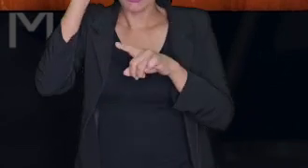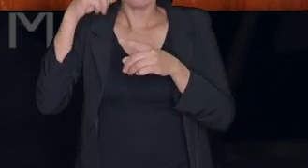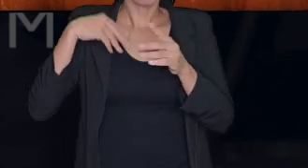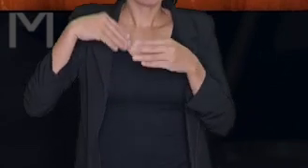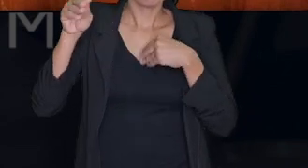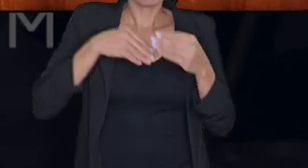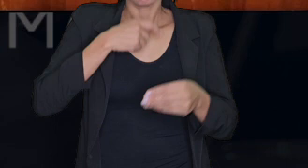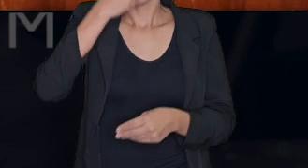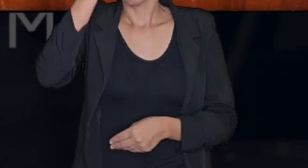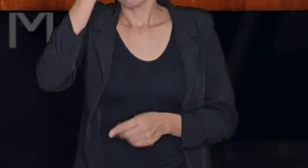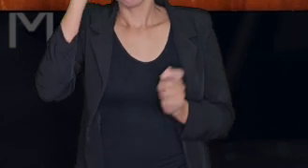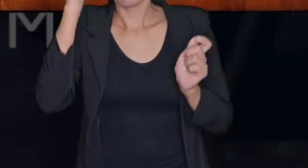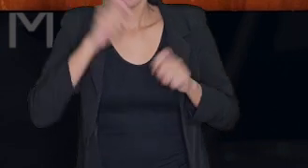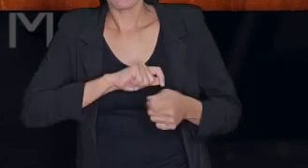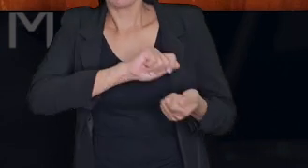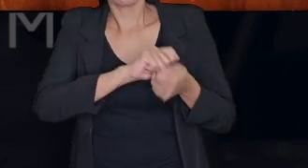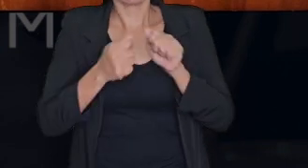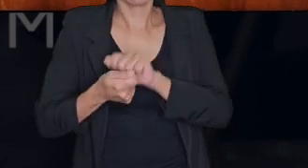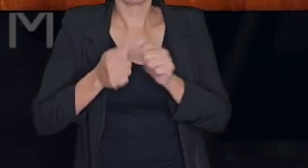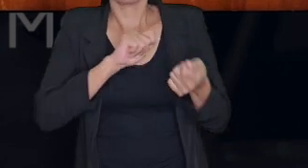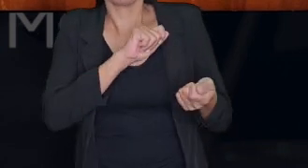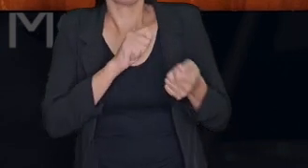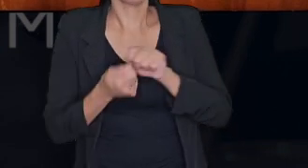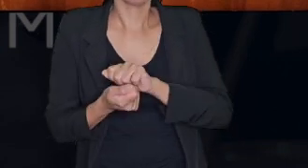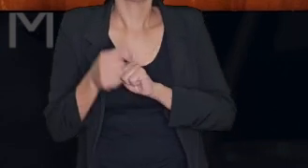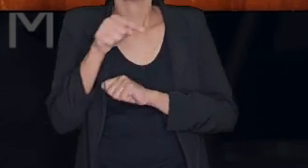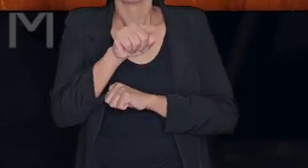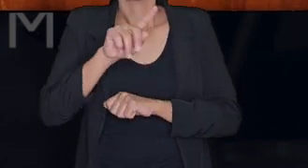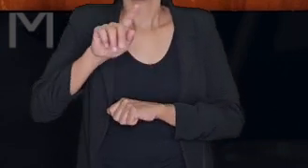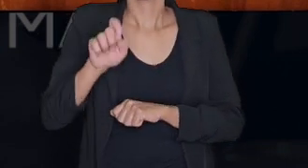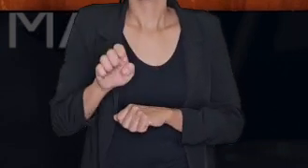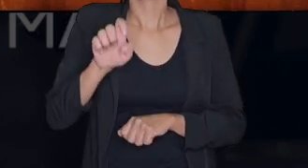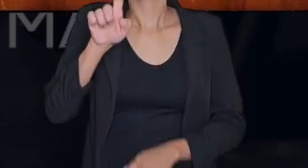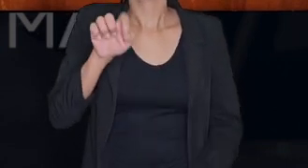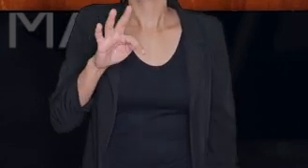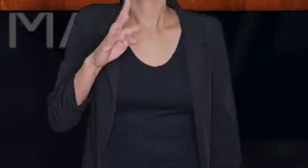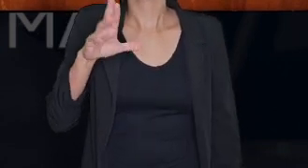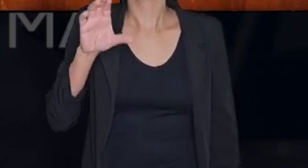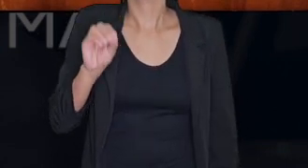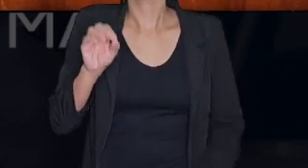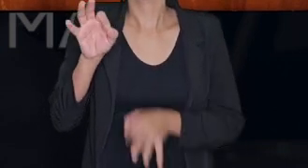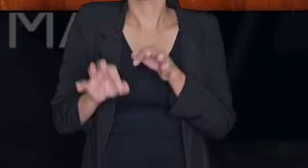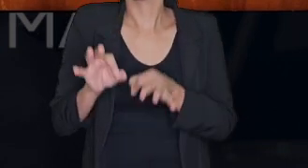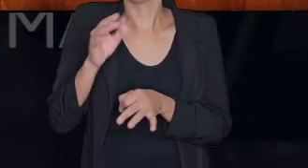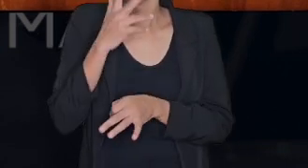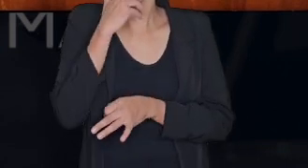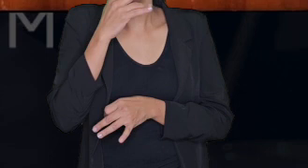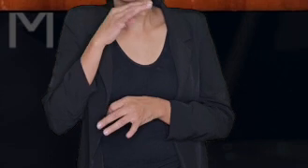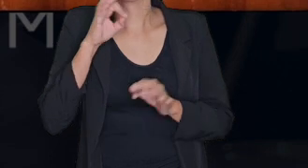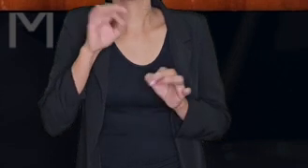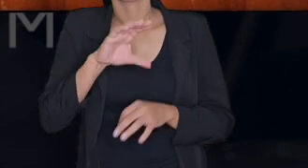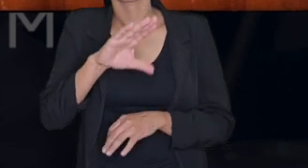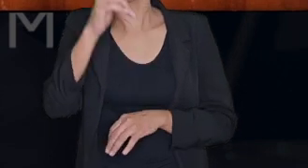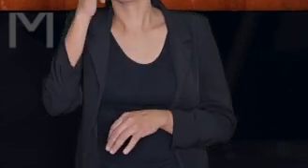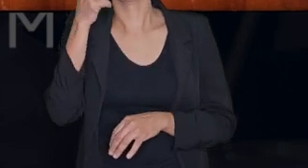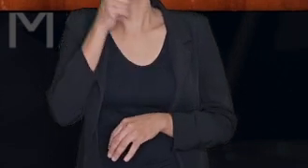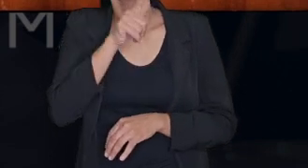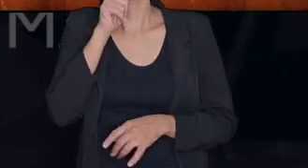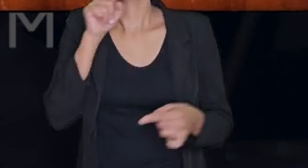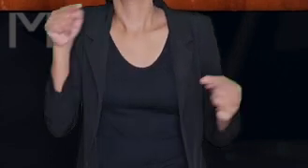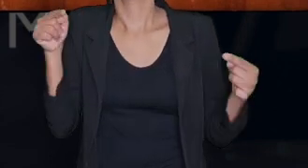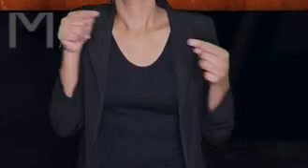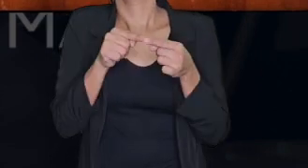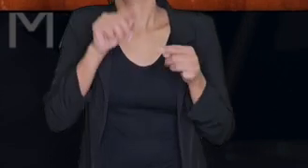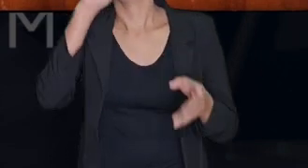mais. Se a gente tiver criatividade, plasticidade mental, adaptabilidade a essa extrajudicialização,